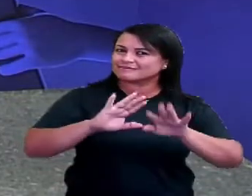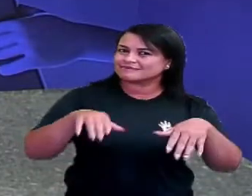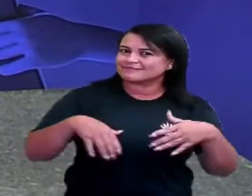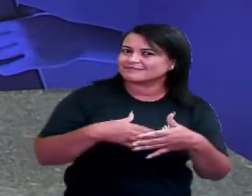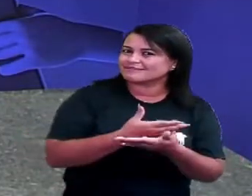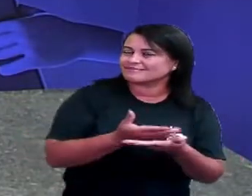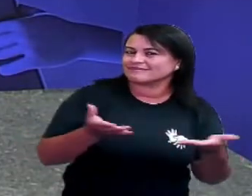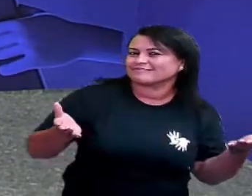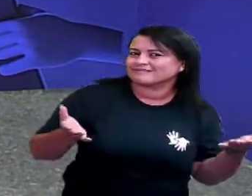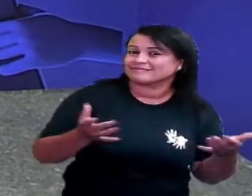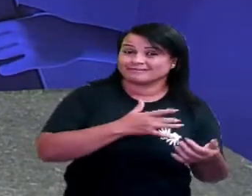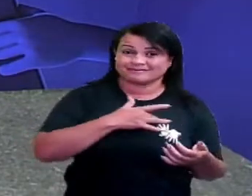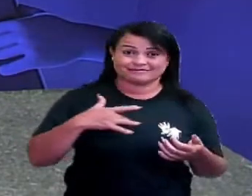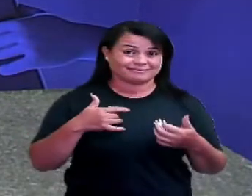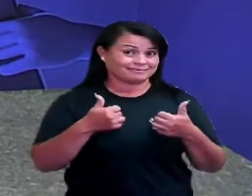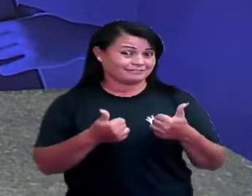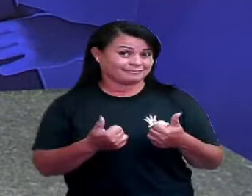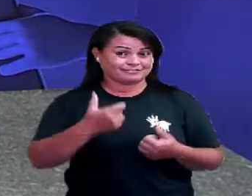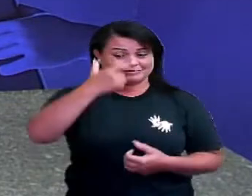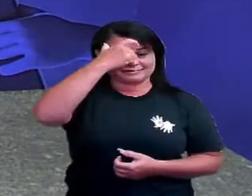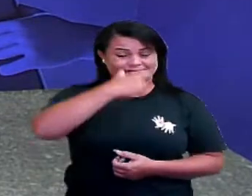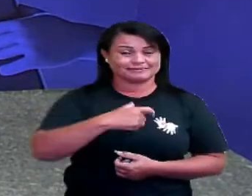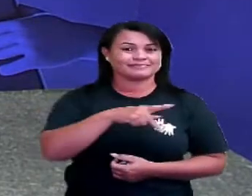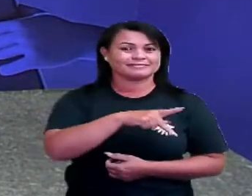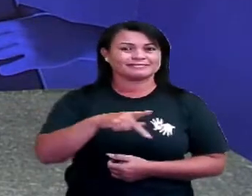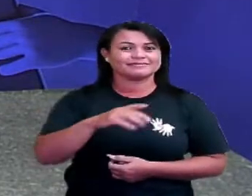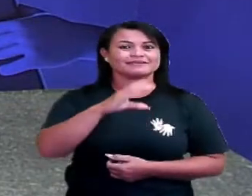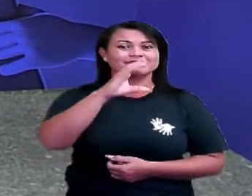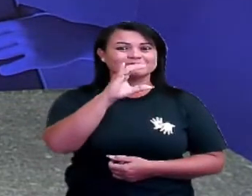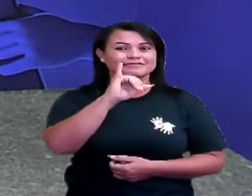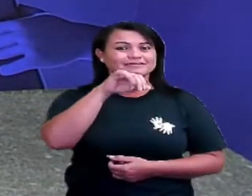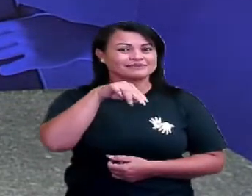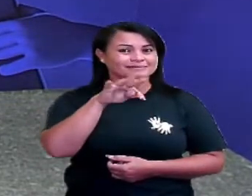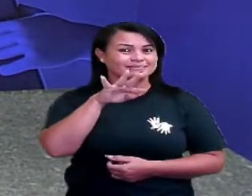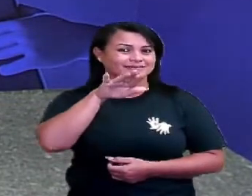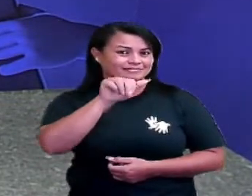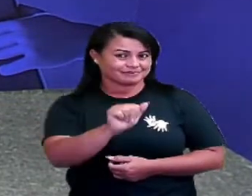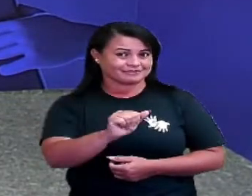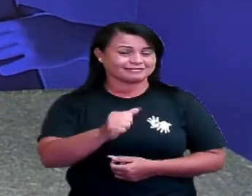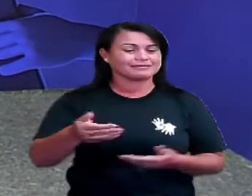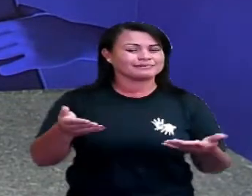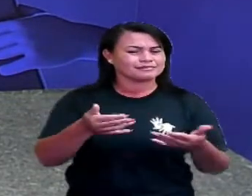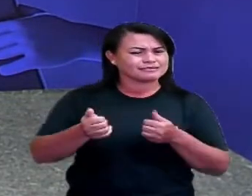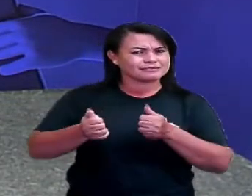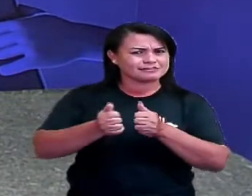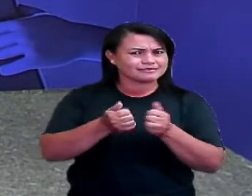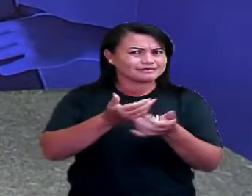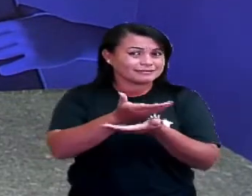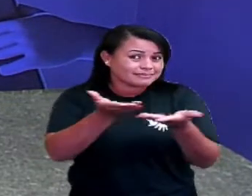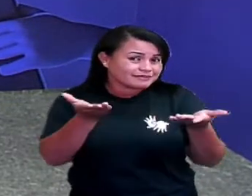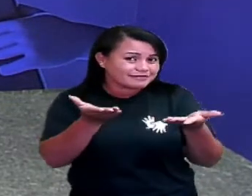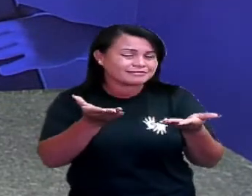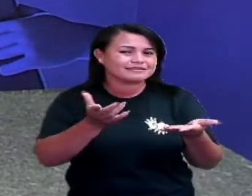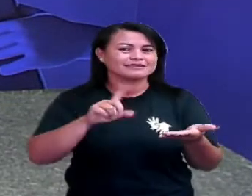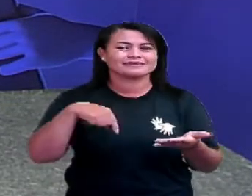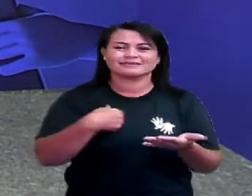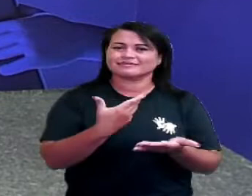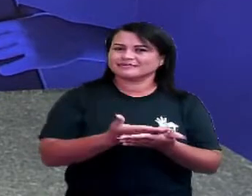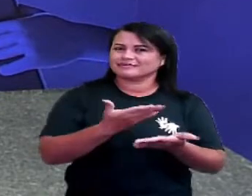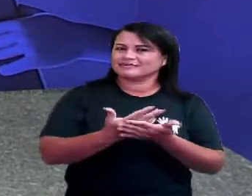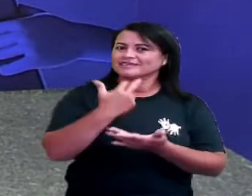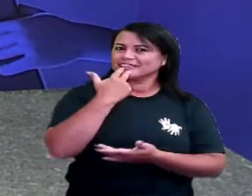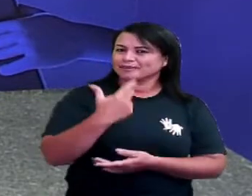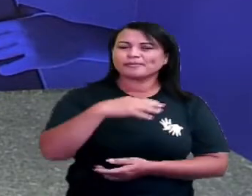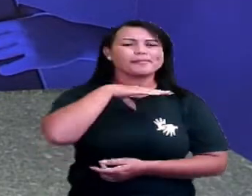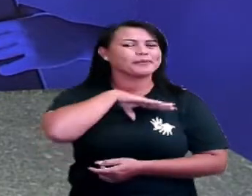Olá, pessoal! Tudo bem? Eu sou a professora Cíntia Marques e irei acompanhar vocês na nossa aula